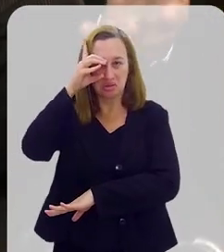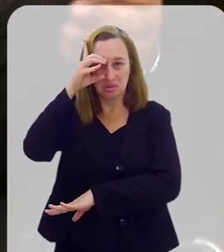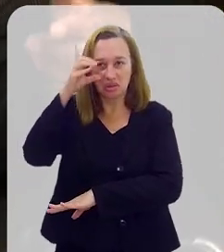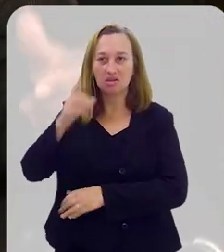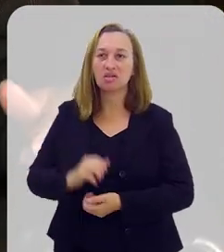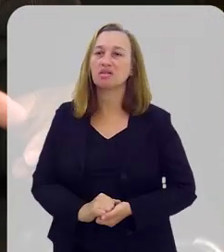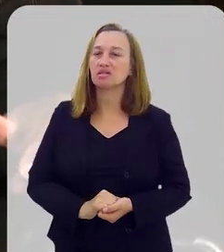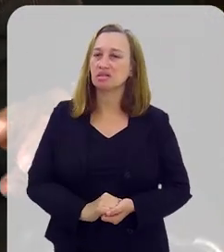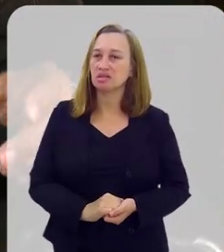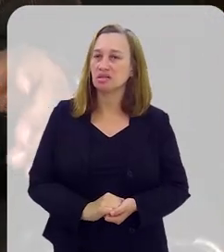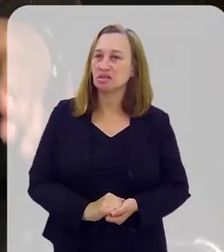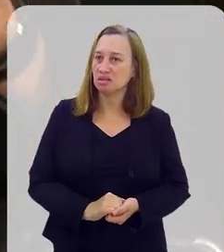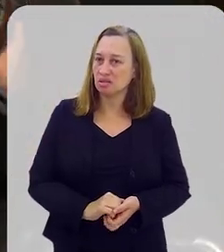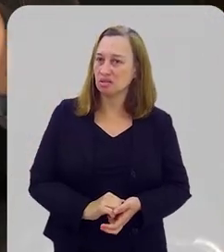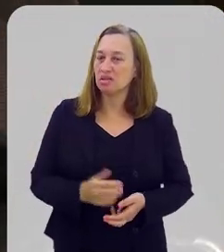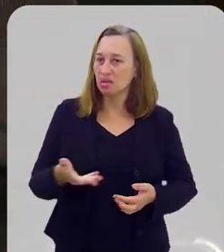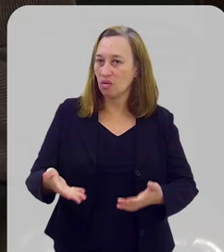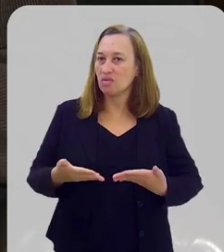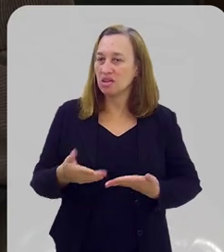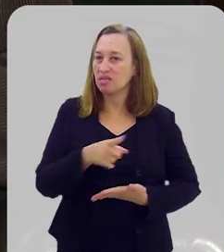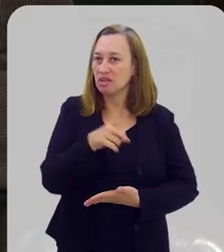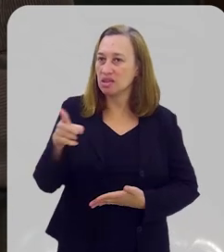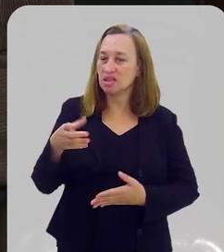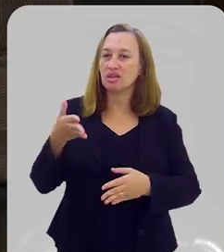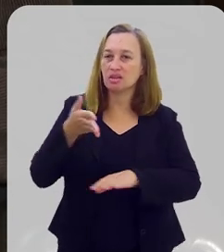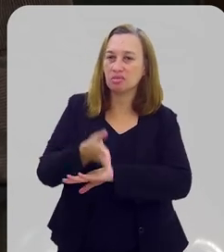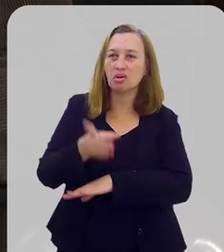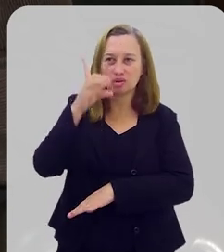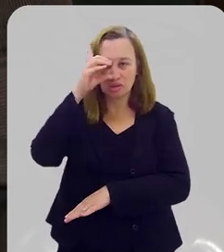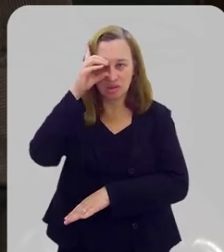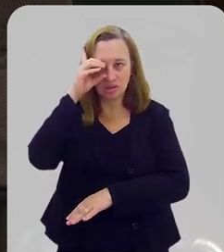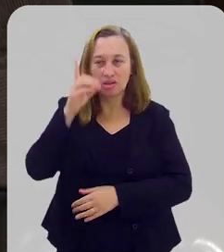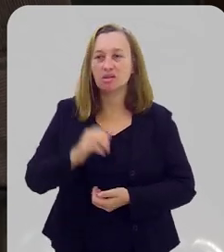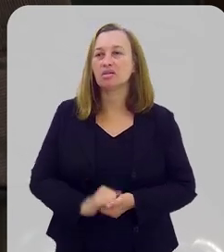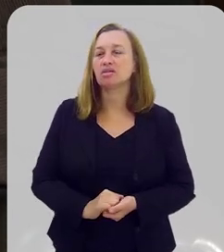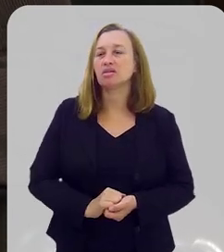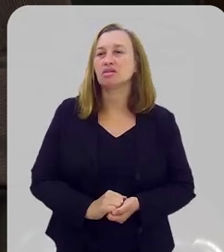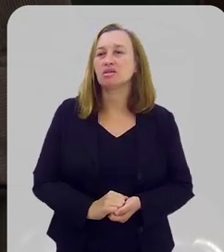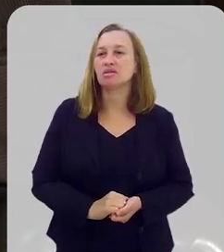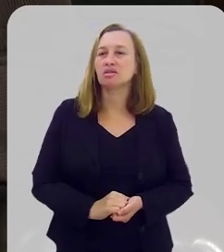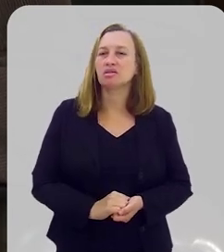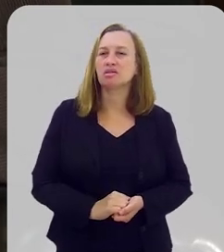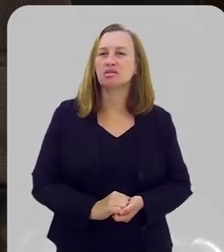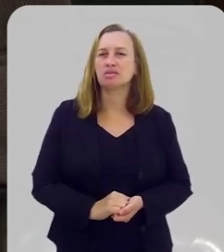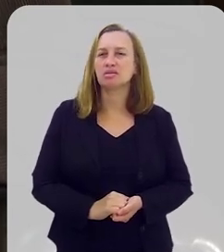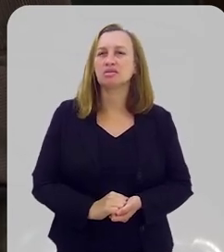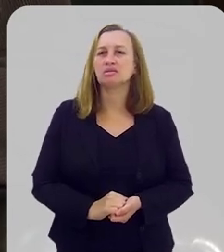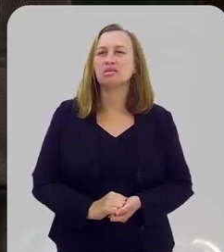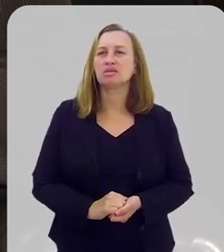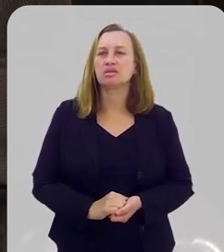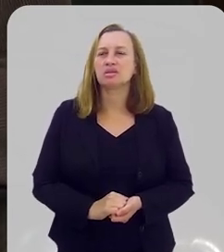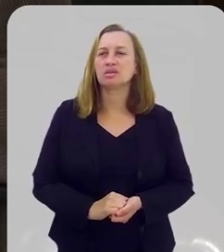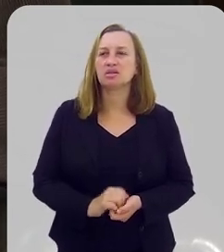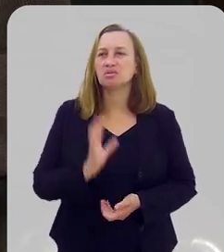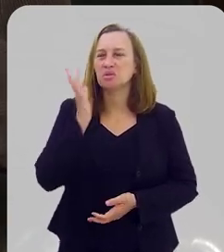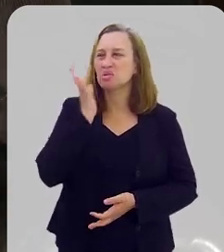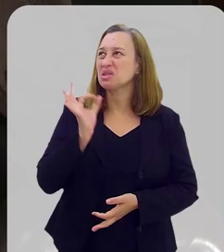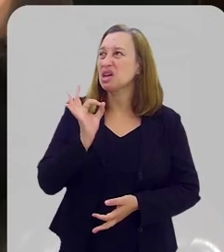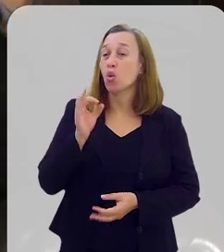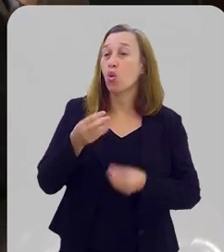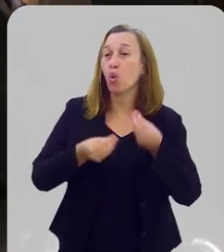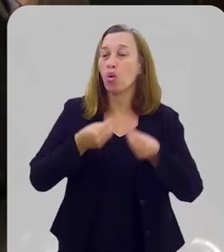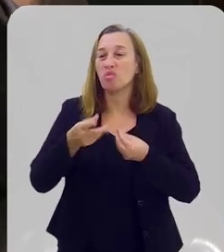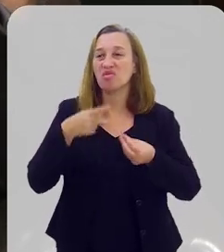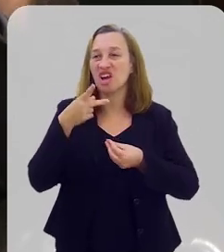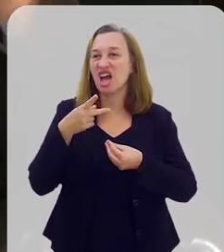Instagram é zoit tvbrasil aproveito Quero convidar você a entrar lá no meu Instagram zoit TV brasil@gmail.com não sei nem